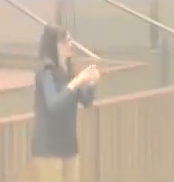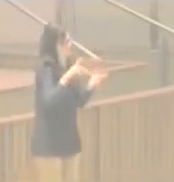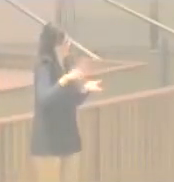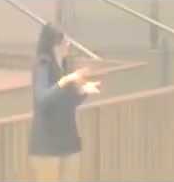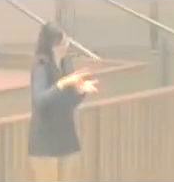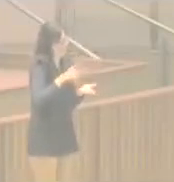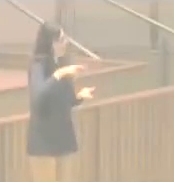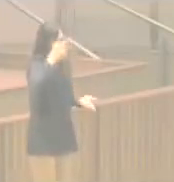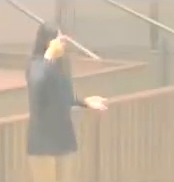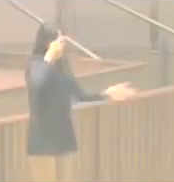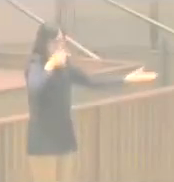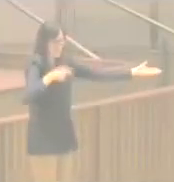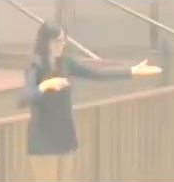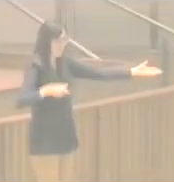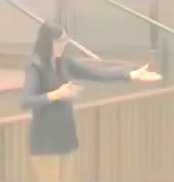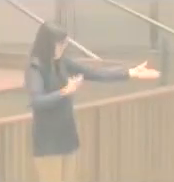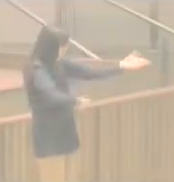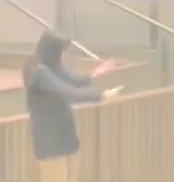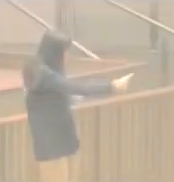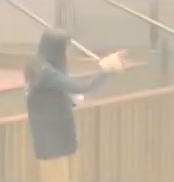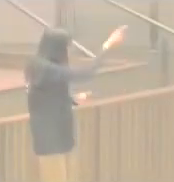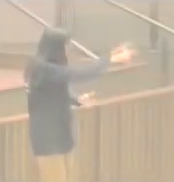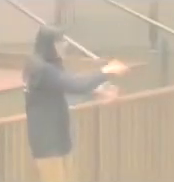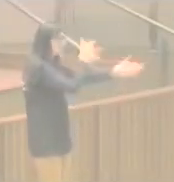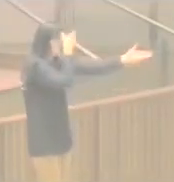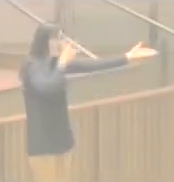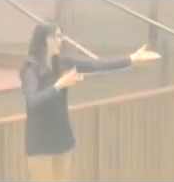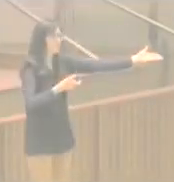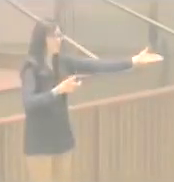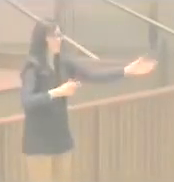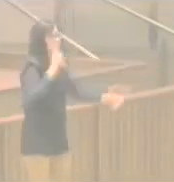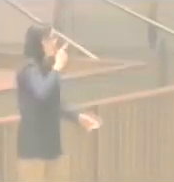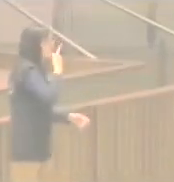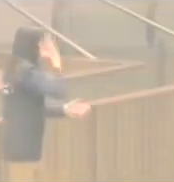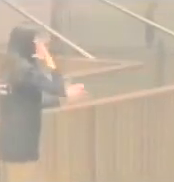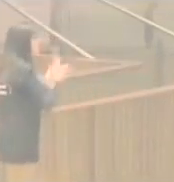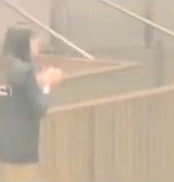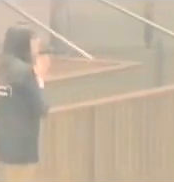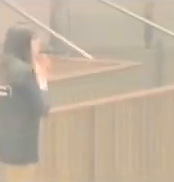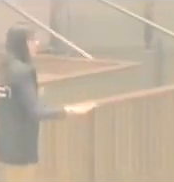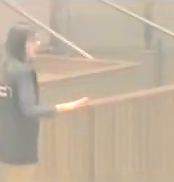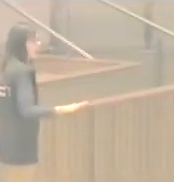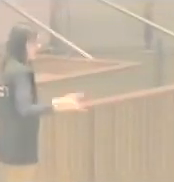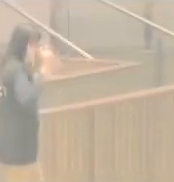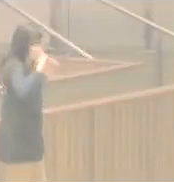com demônios. E quando Deus diz chega, não tem o que